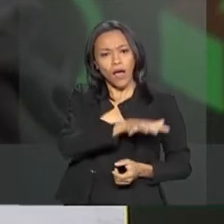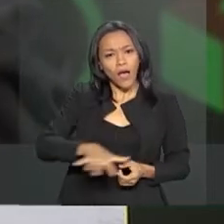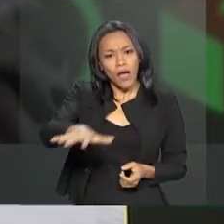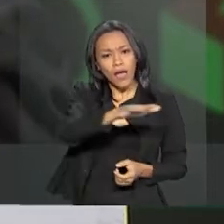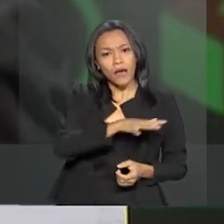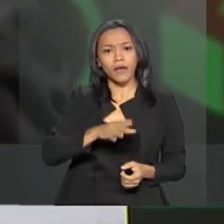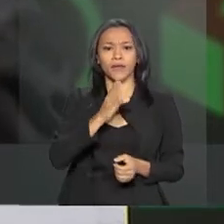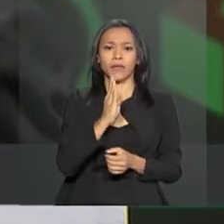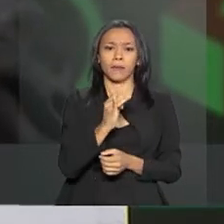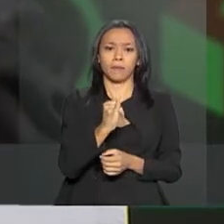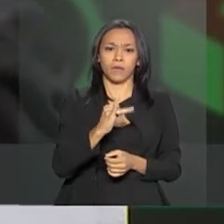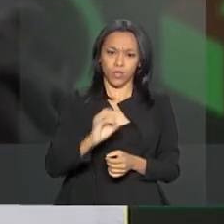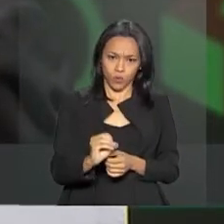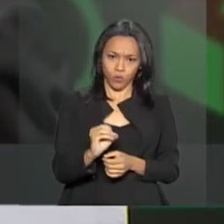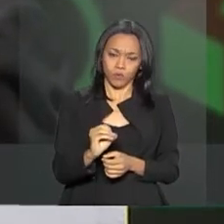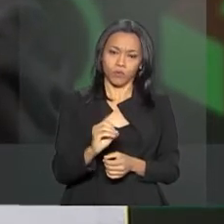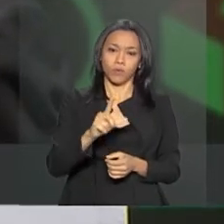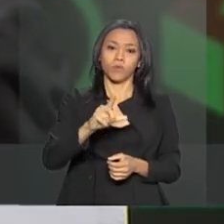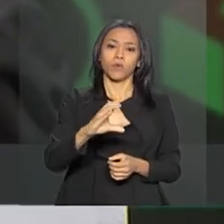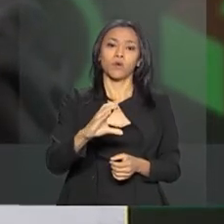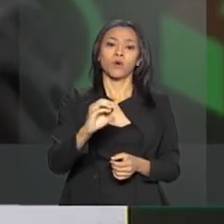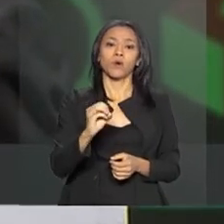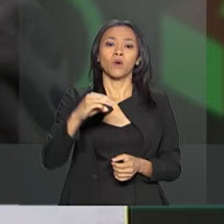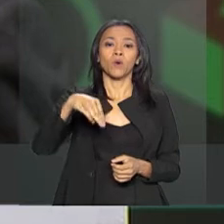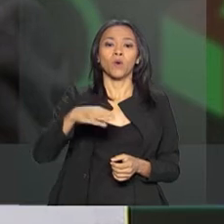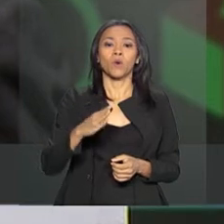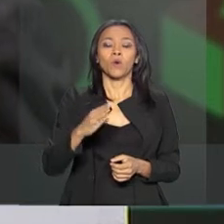nós prestigiamos.